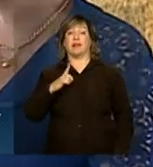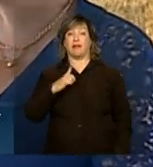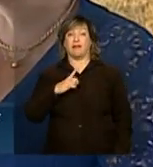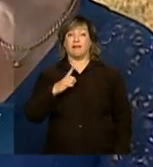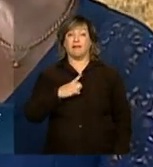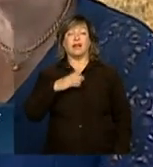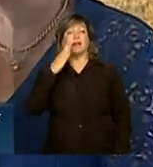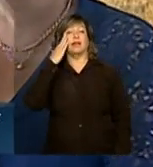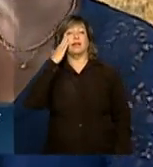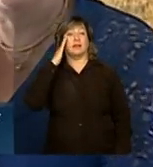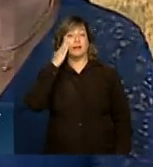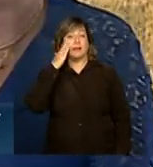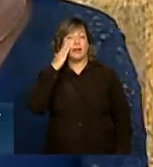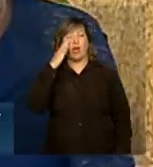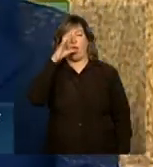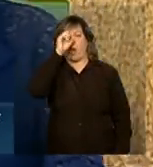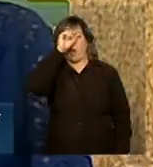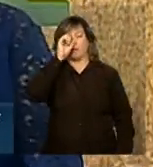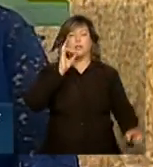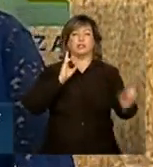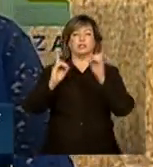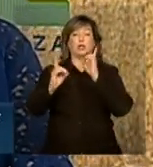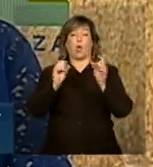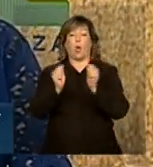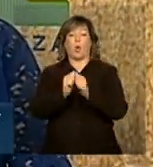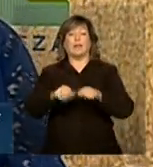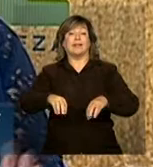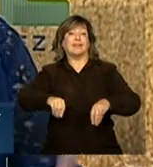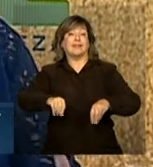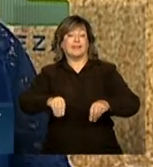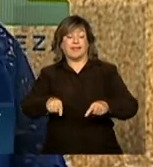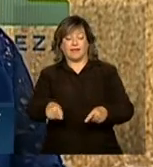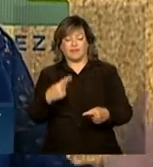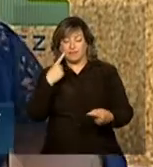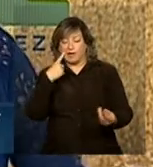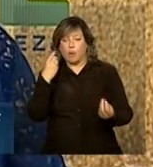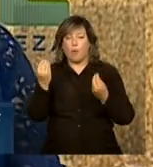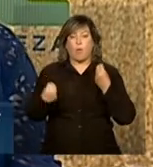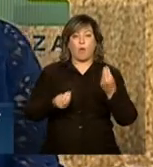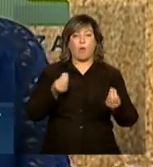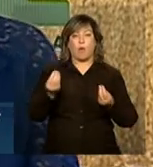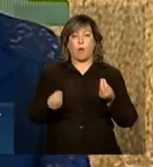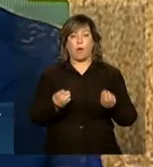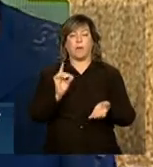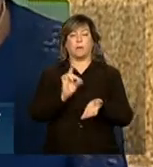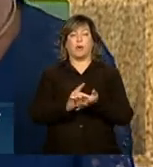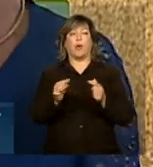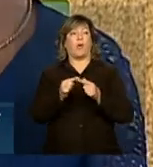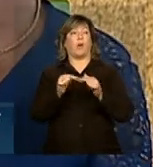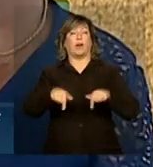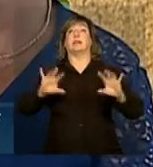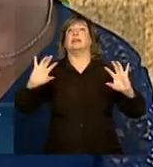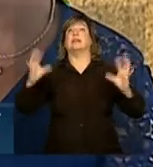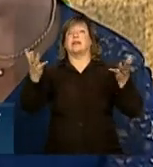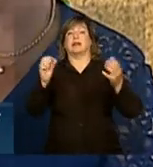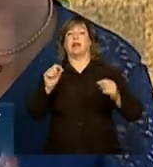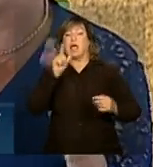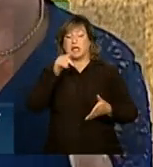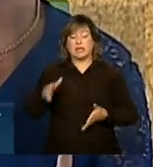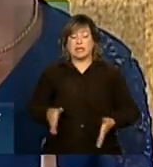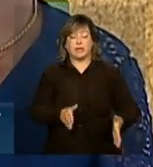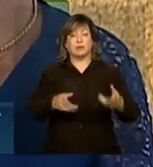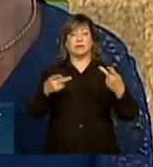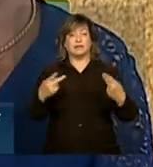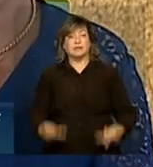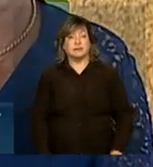de entender, compreender e dialogar com a terra daqui, com a realidade daqui, com os rios daqui, com